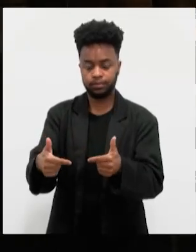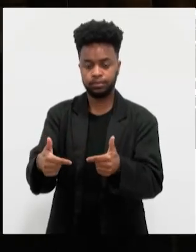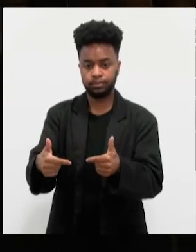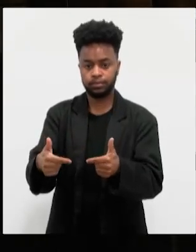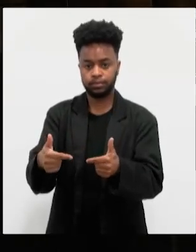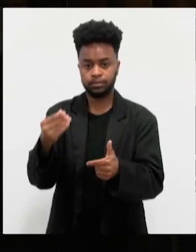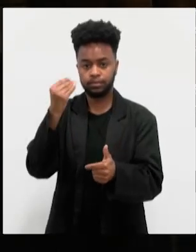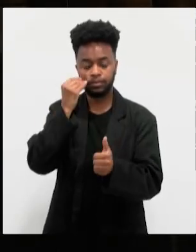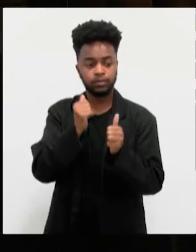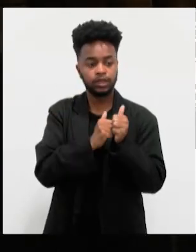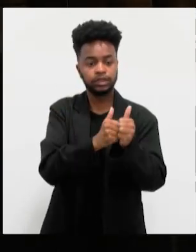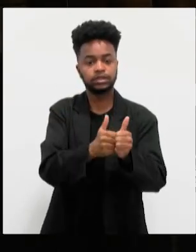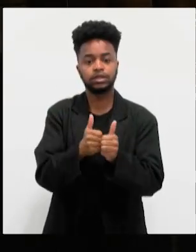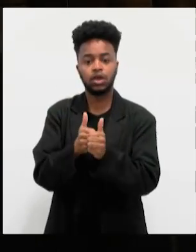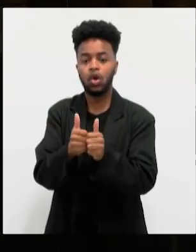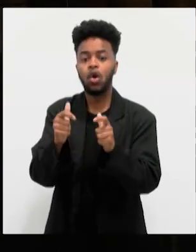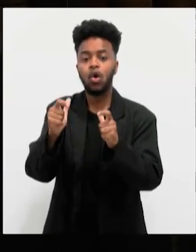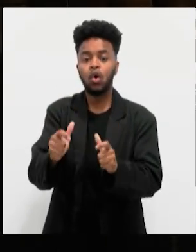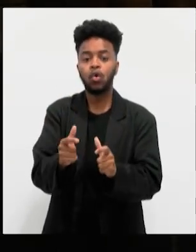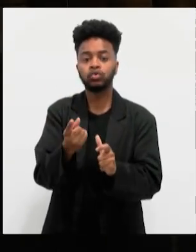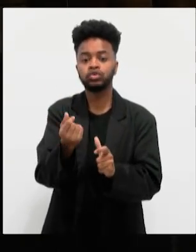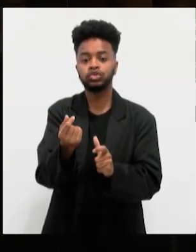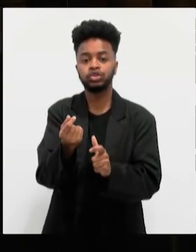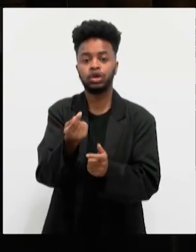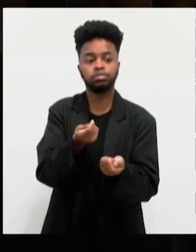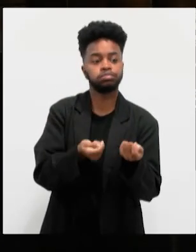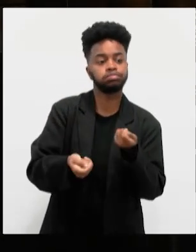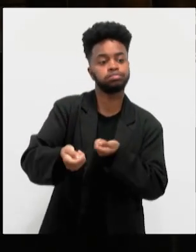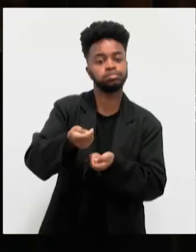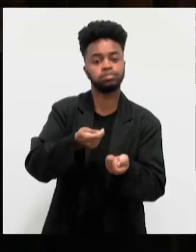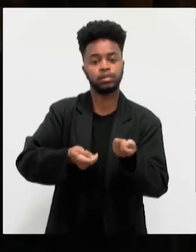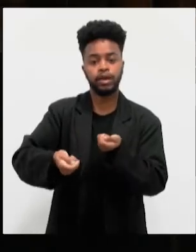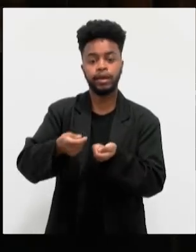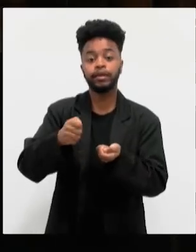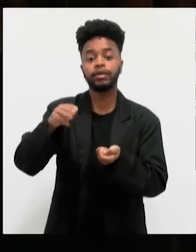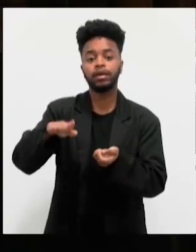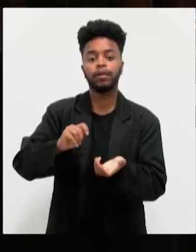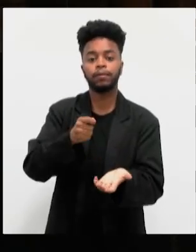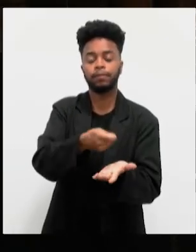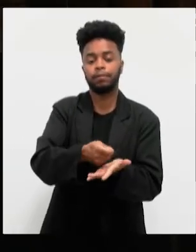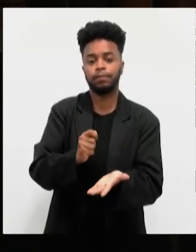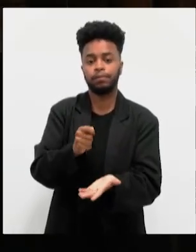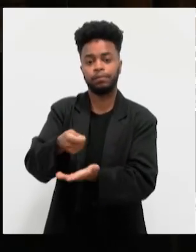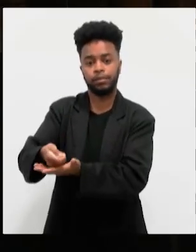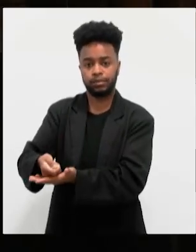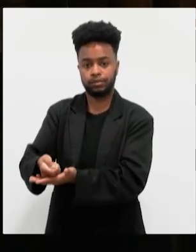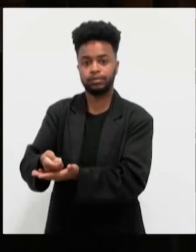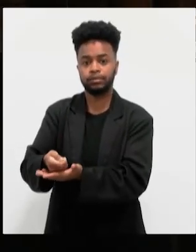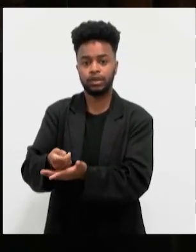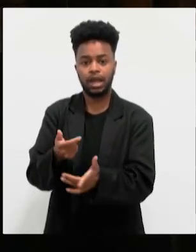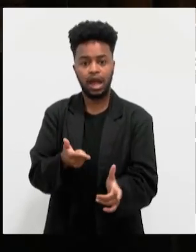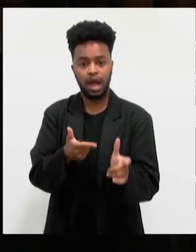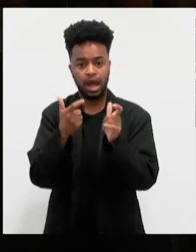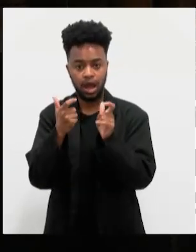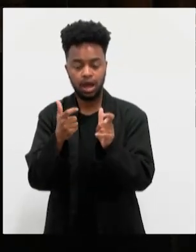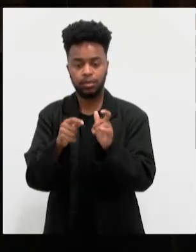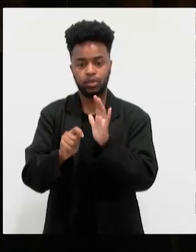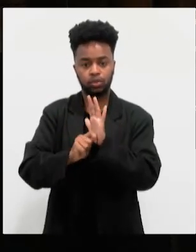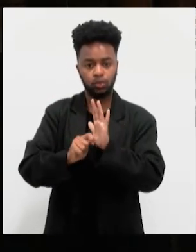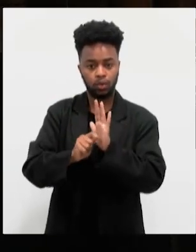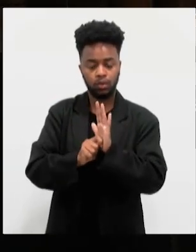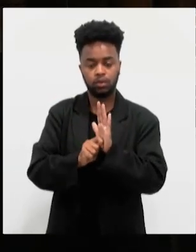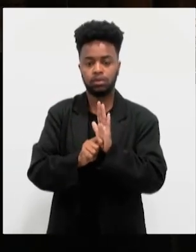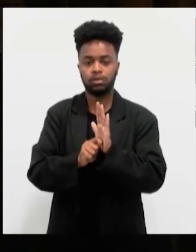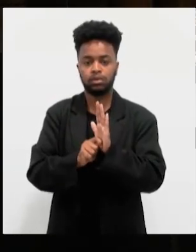para perseguir o dinheiro, os patrocinadores das armas, das